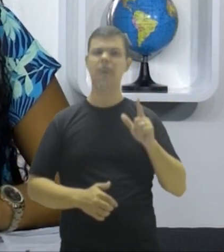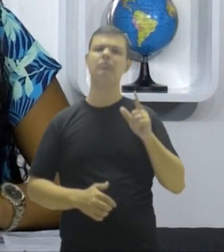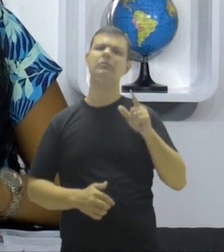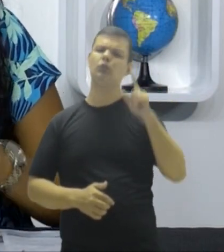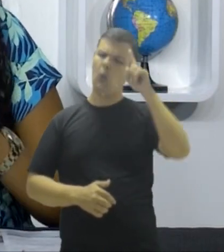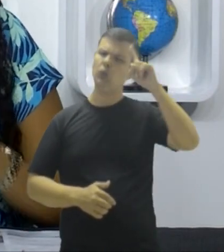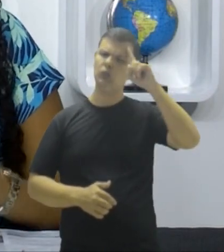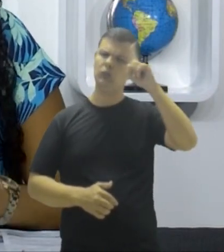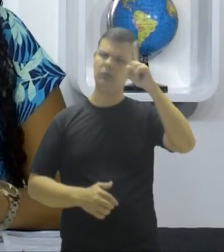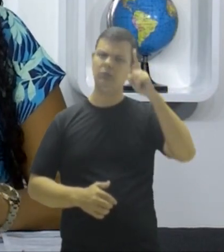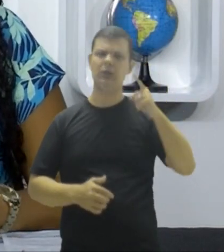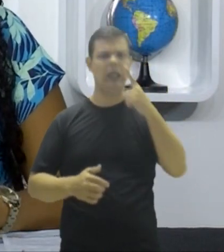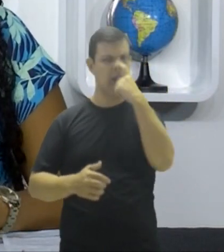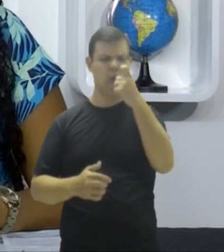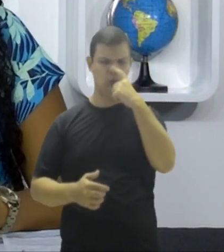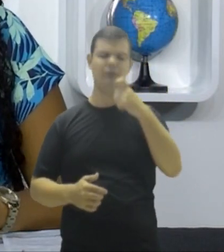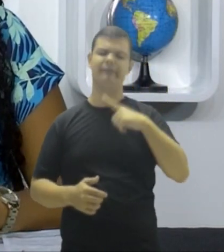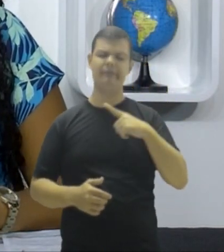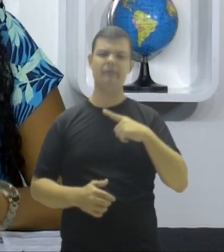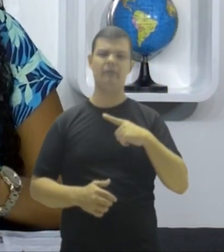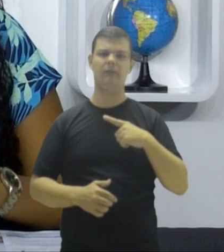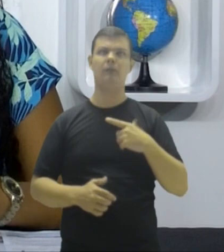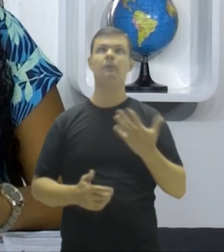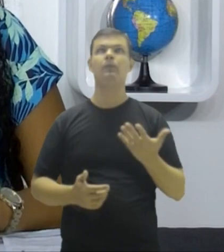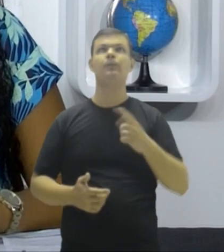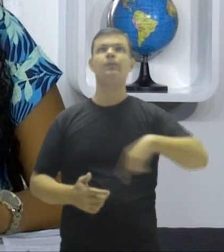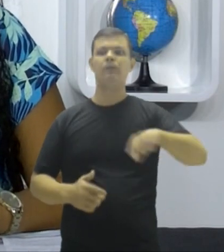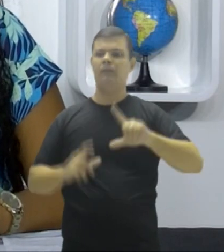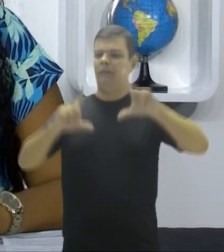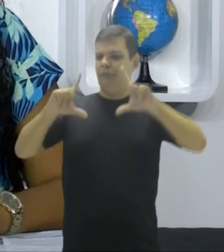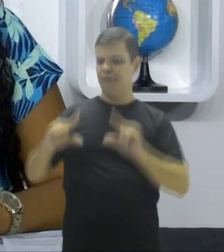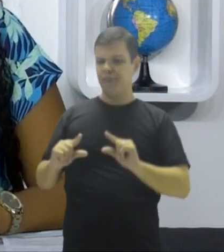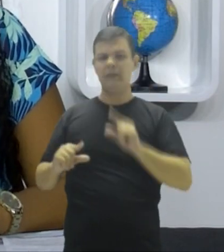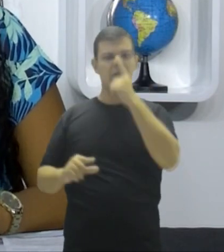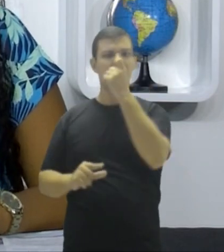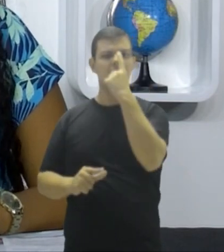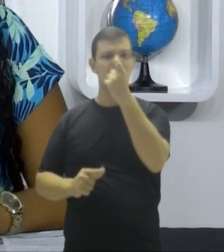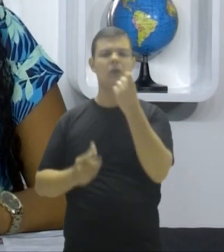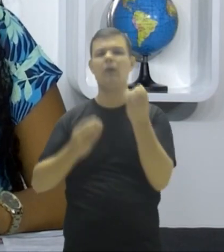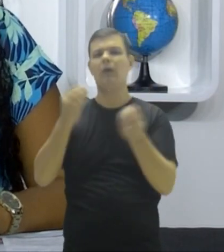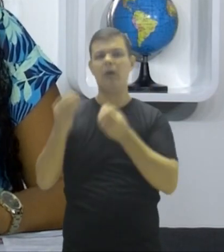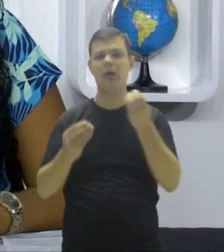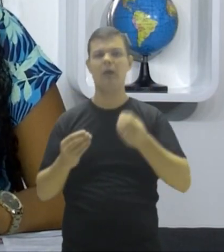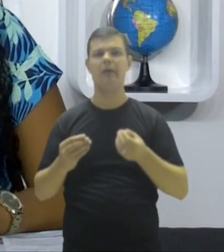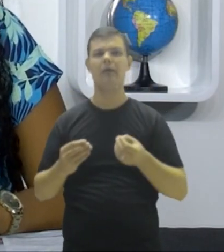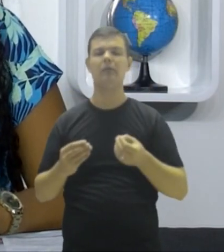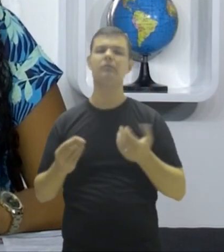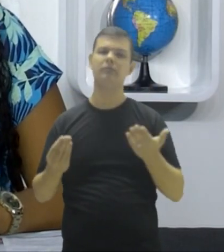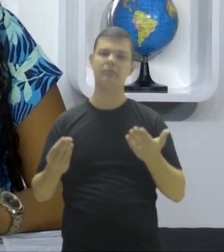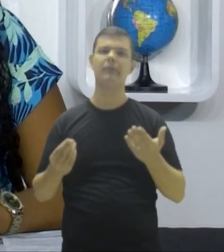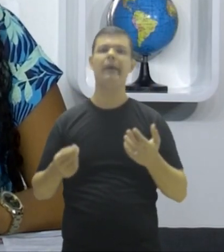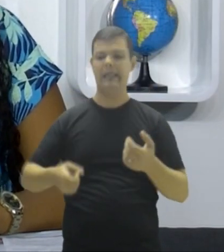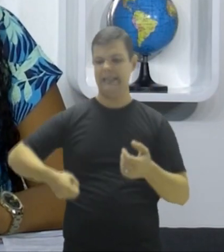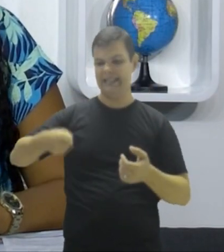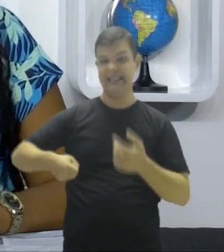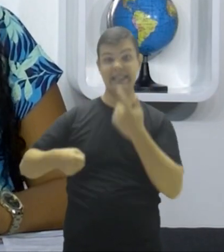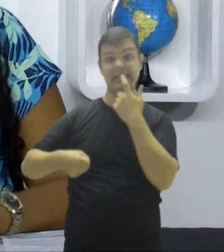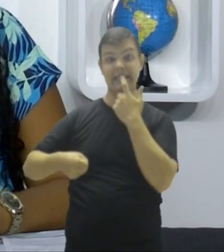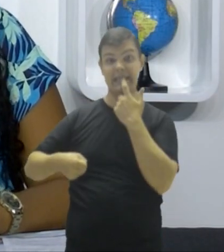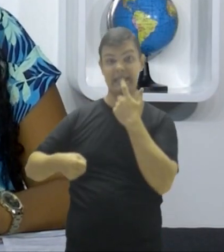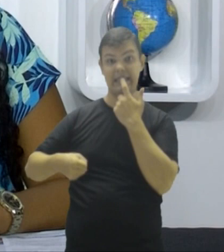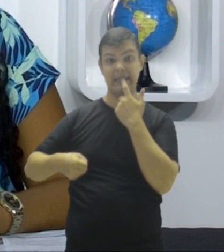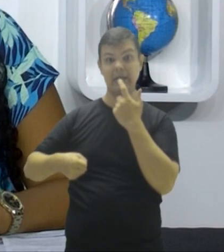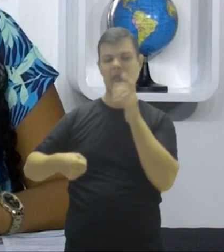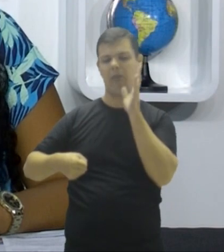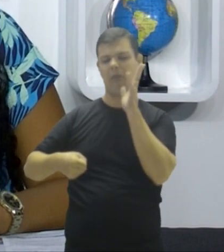aí. Então, o que a gente pode fazer para reduzir esse lixo? Além das tão famosas sacolas plásticas